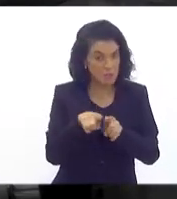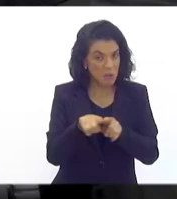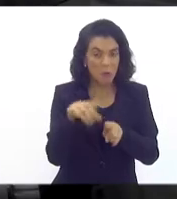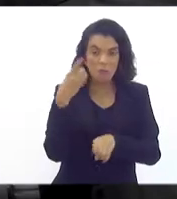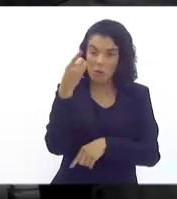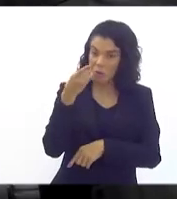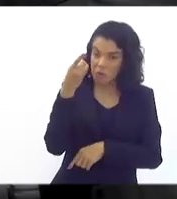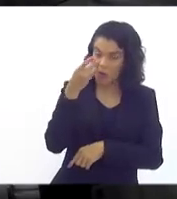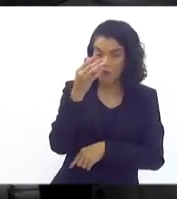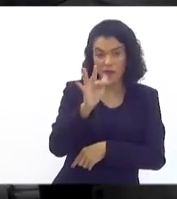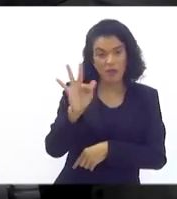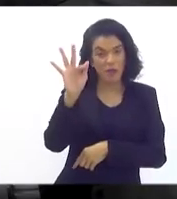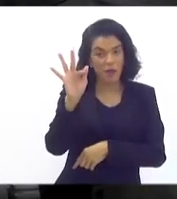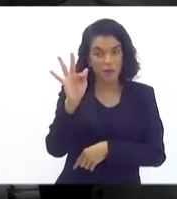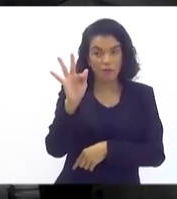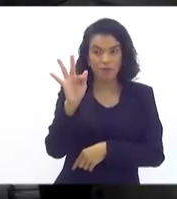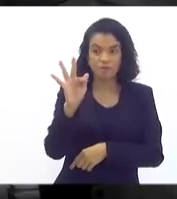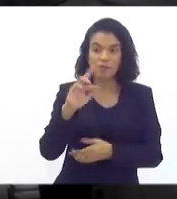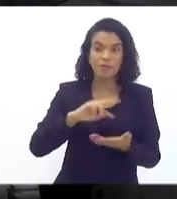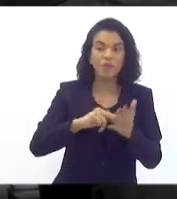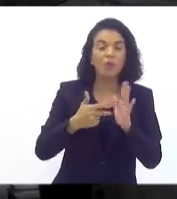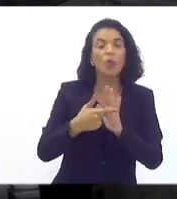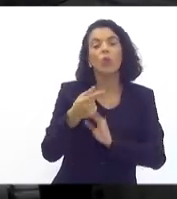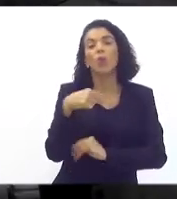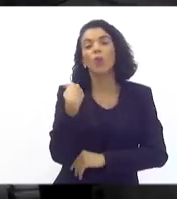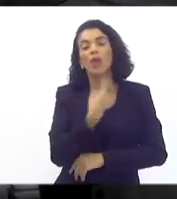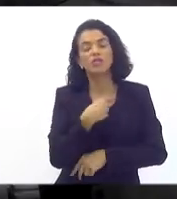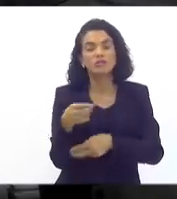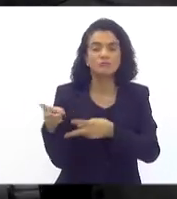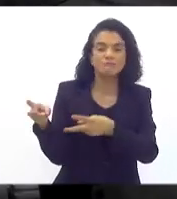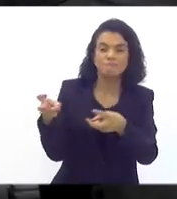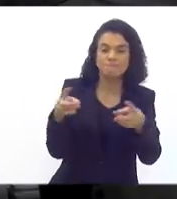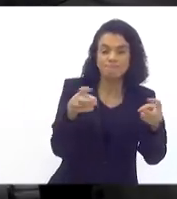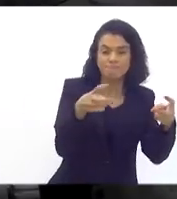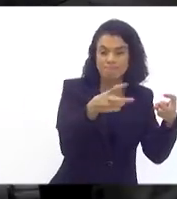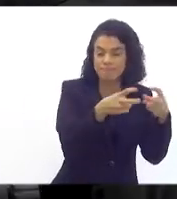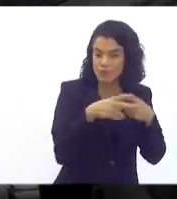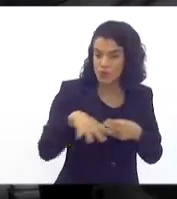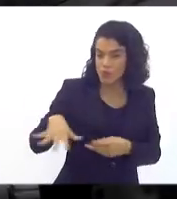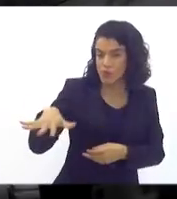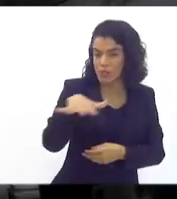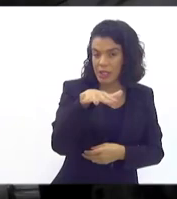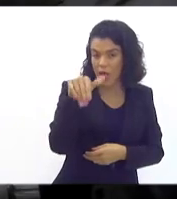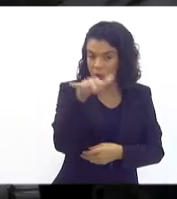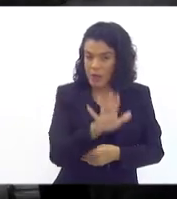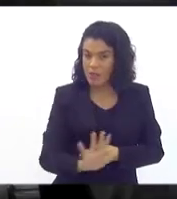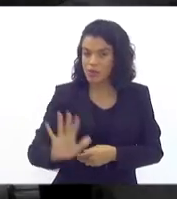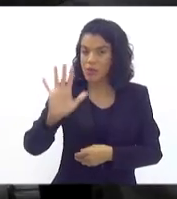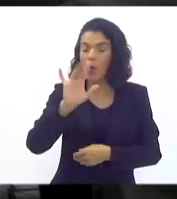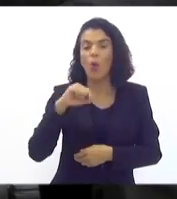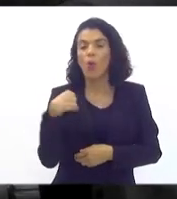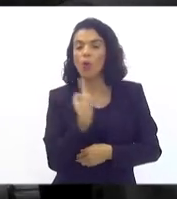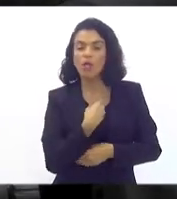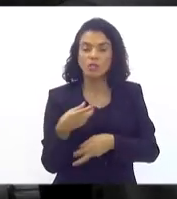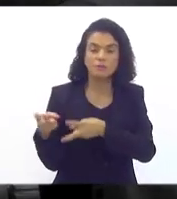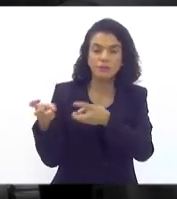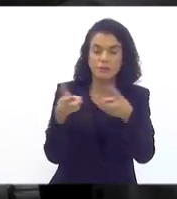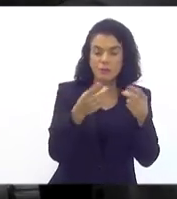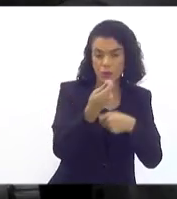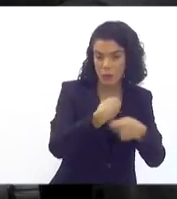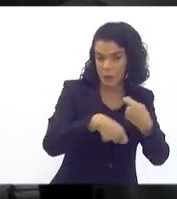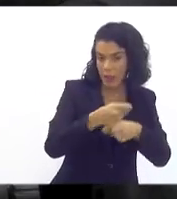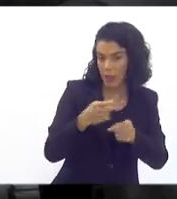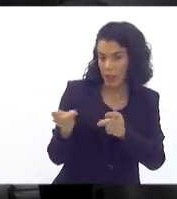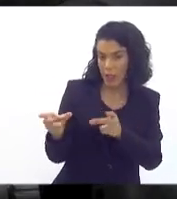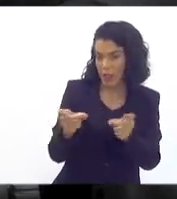como deputado federal ou seja o que que a gente tem visto no cenário lá no cenário nacional que que a gente tem visto dentro do mercado Isso